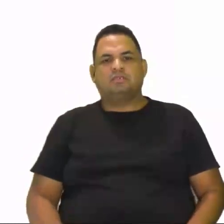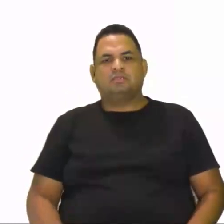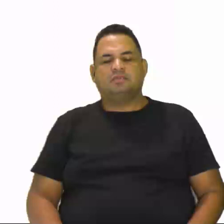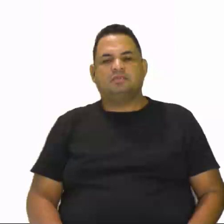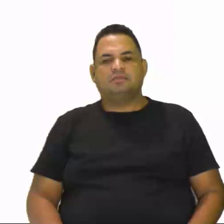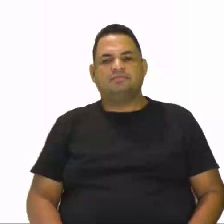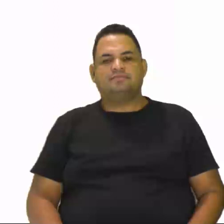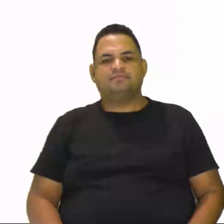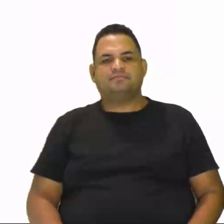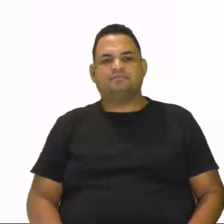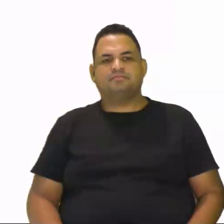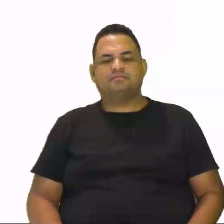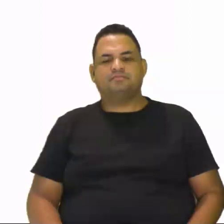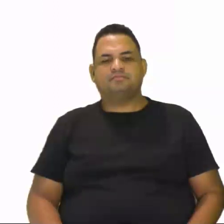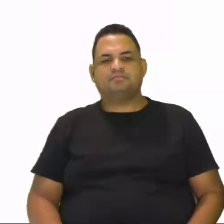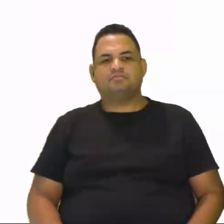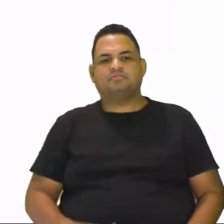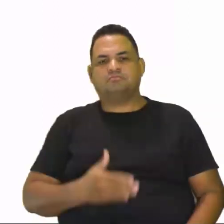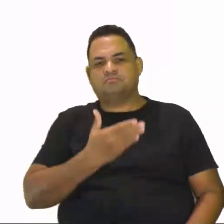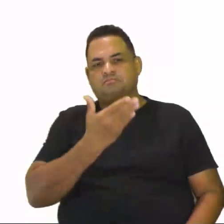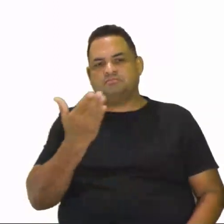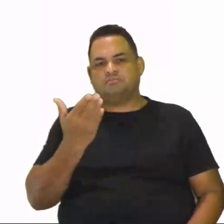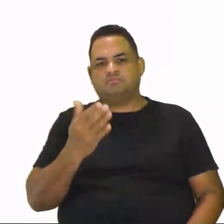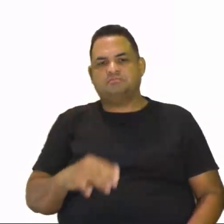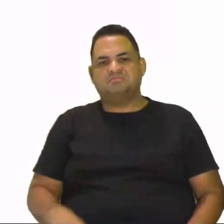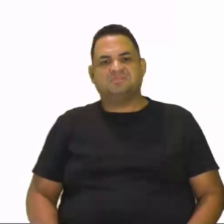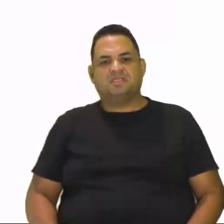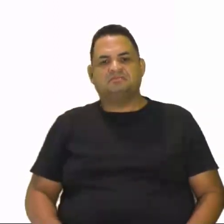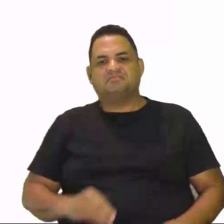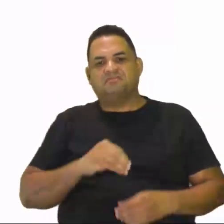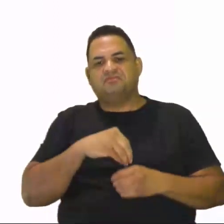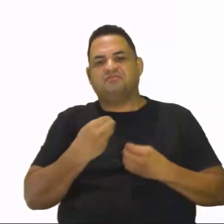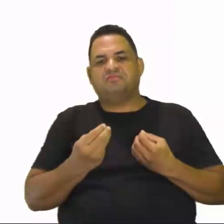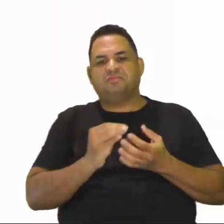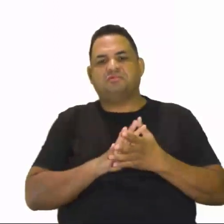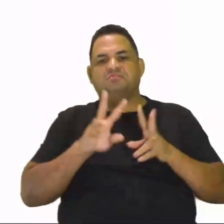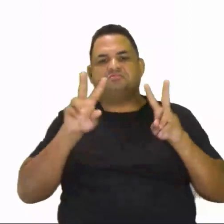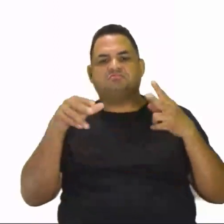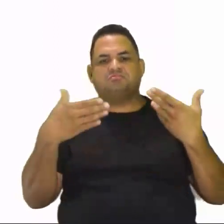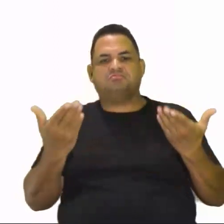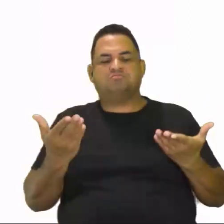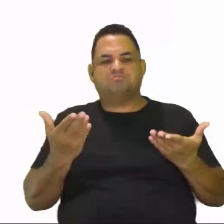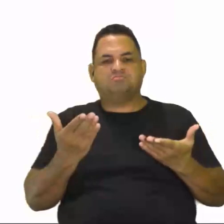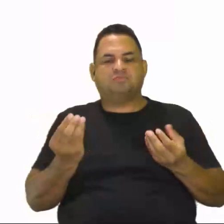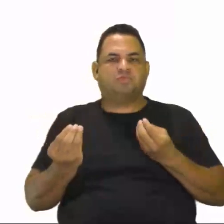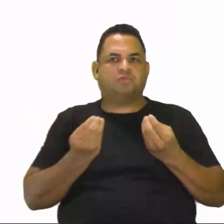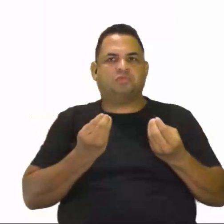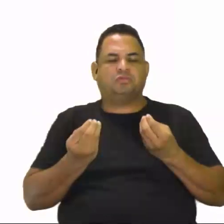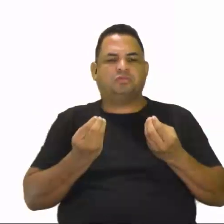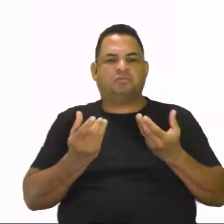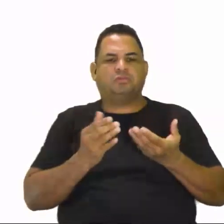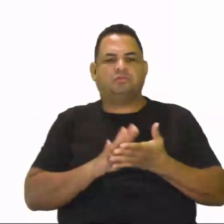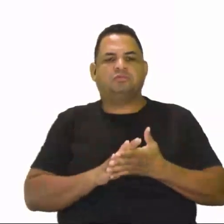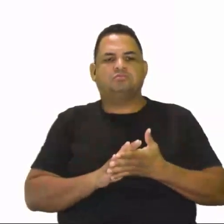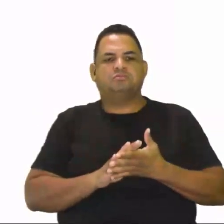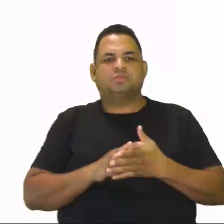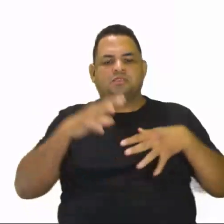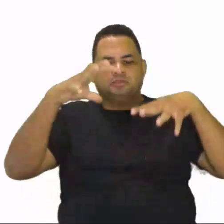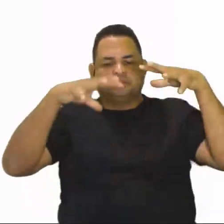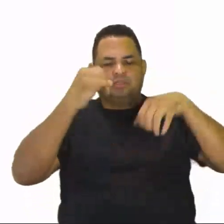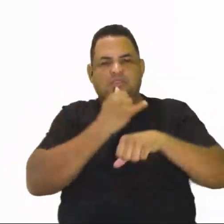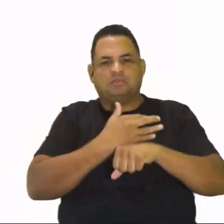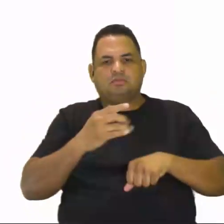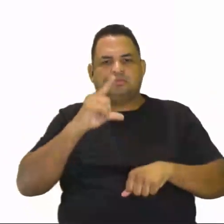só. O quanto isso foge do que nós estamos trabalhando. Como que a chuva ácida vai diminuir o aquecimento